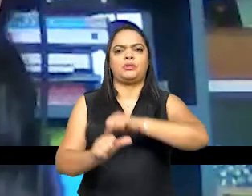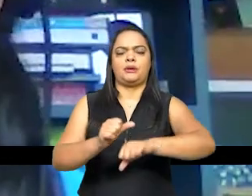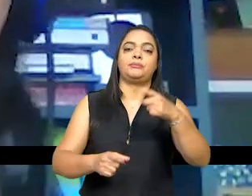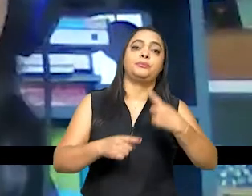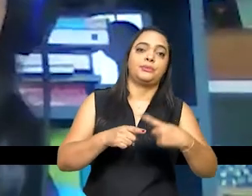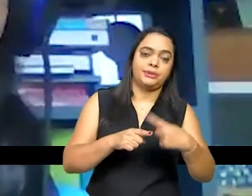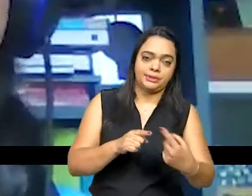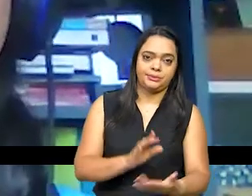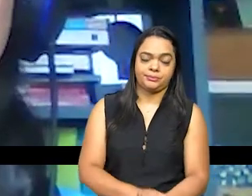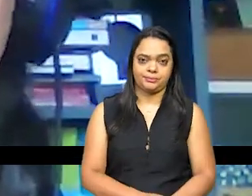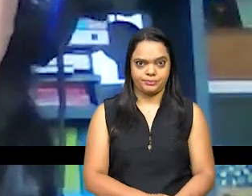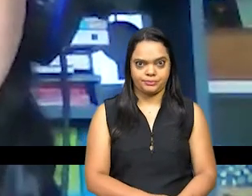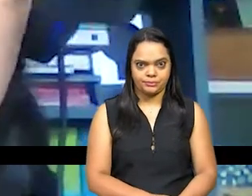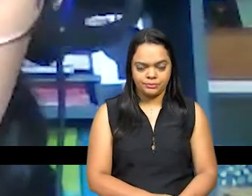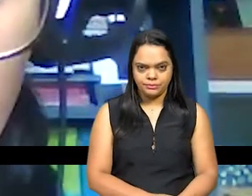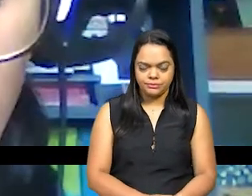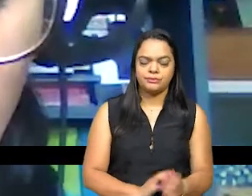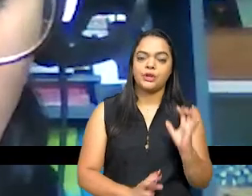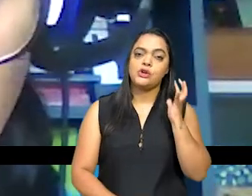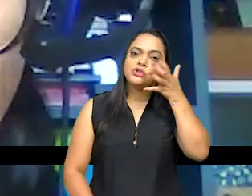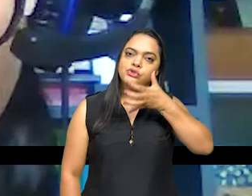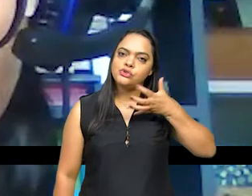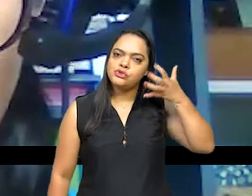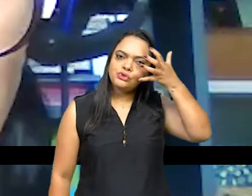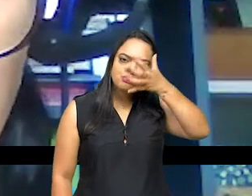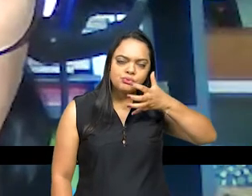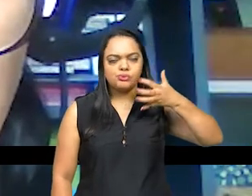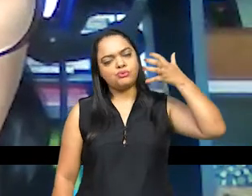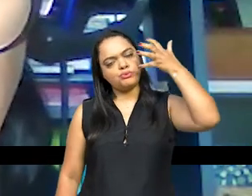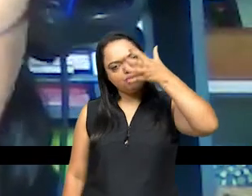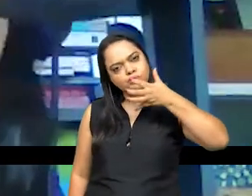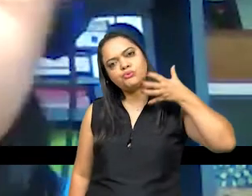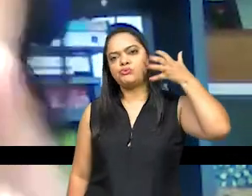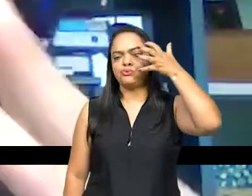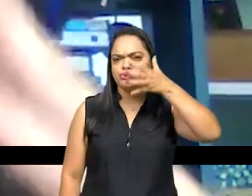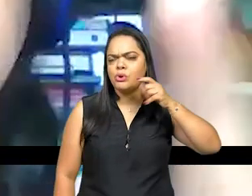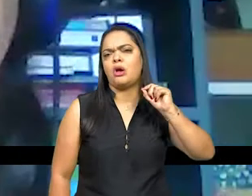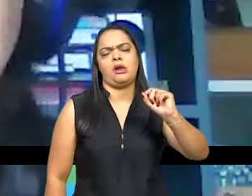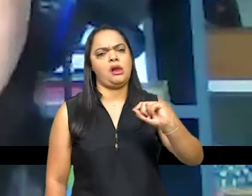quê? É, um discurso, né, é tão